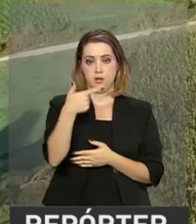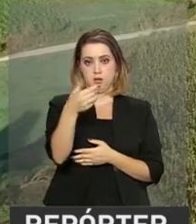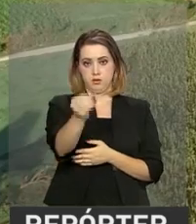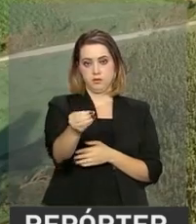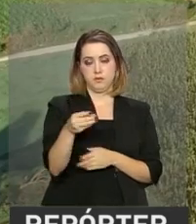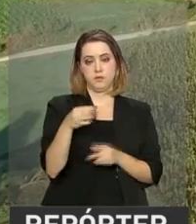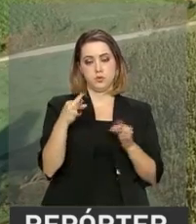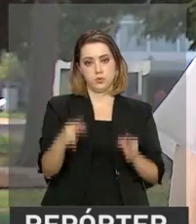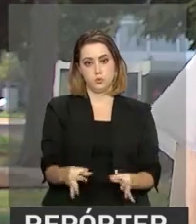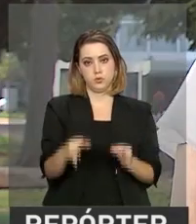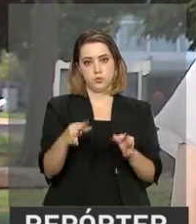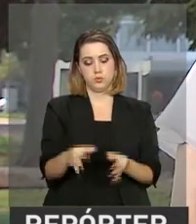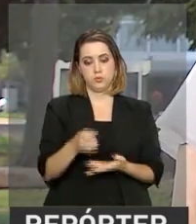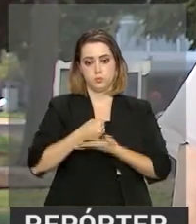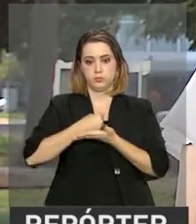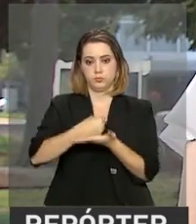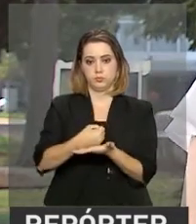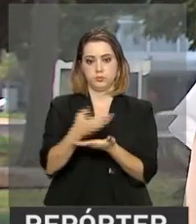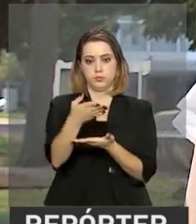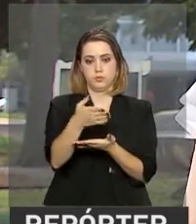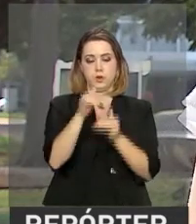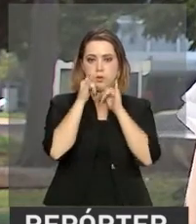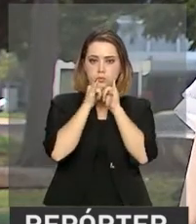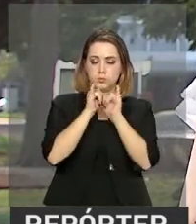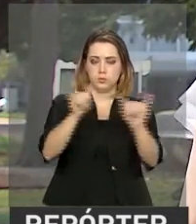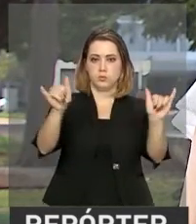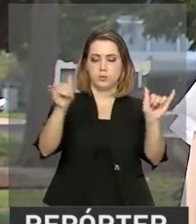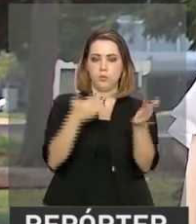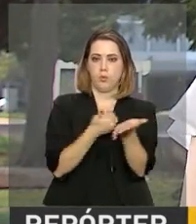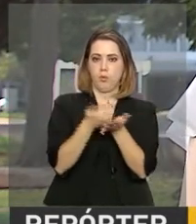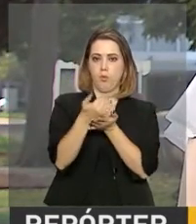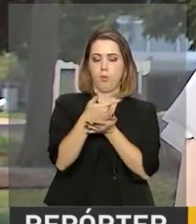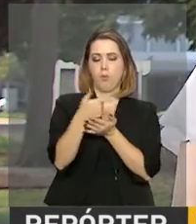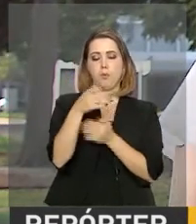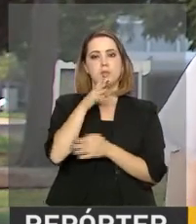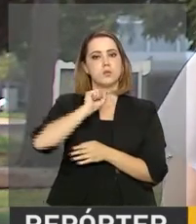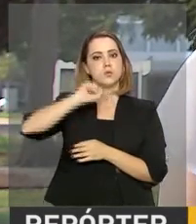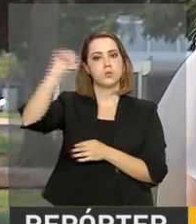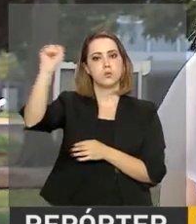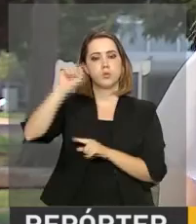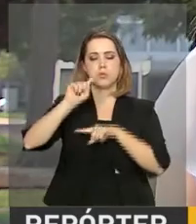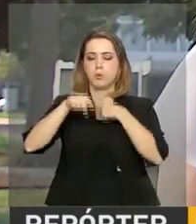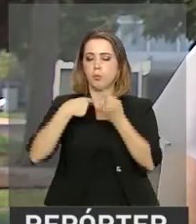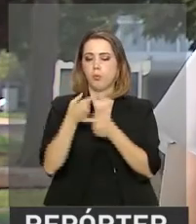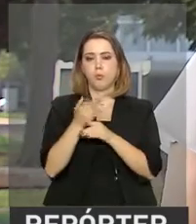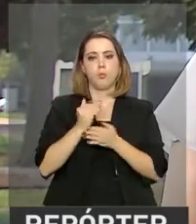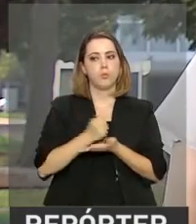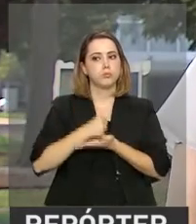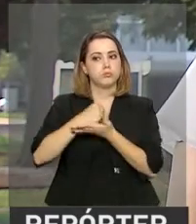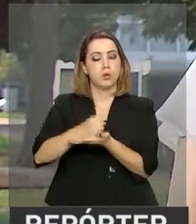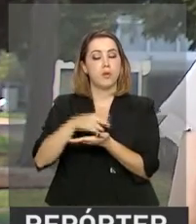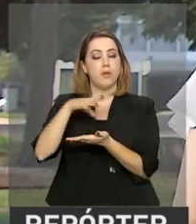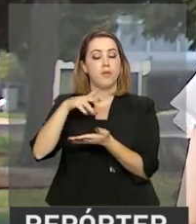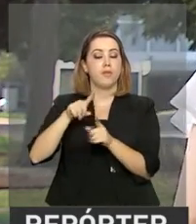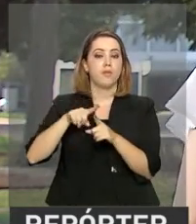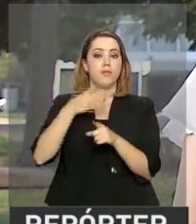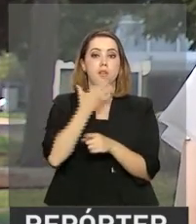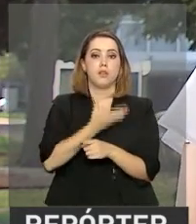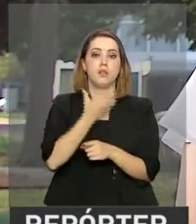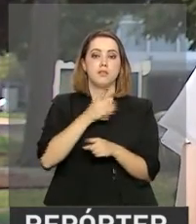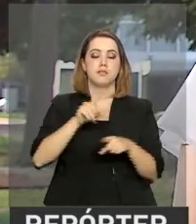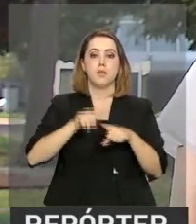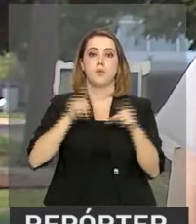de donativos a campanha começou em abril e as doações seriam levadas em dezembro agora parte dos alimentos